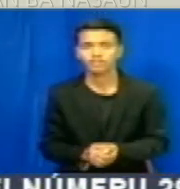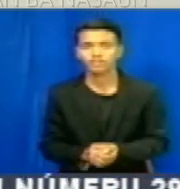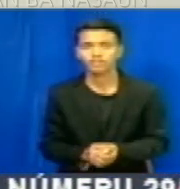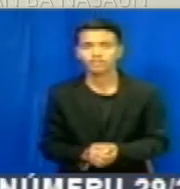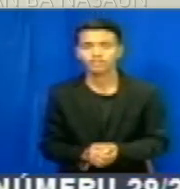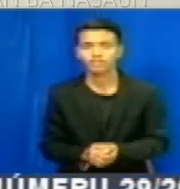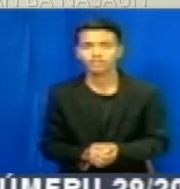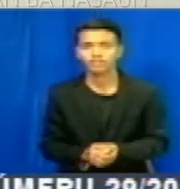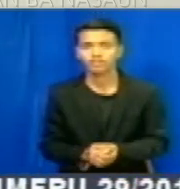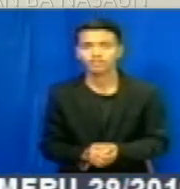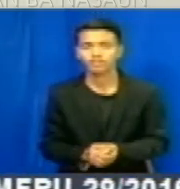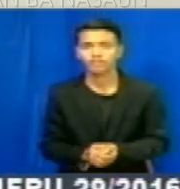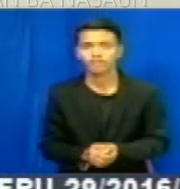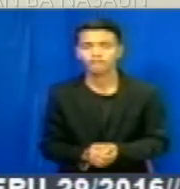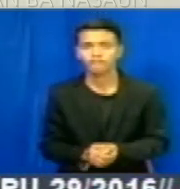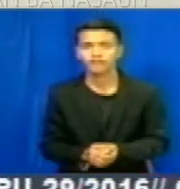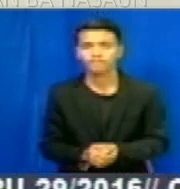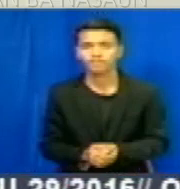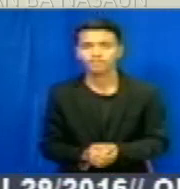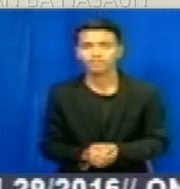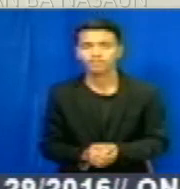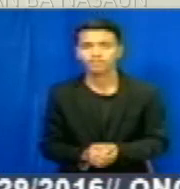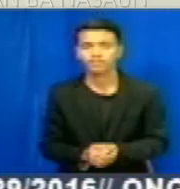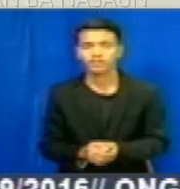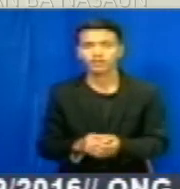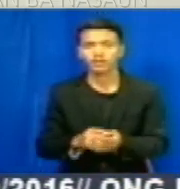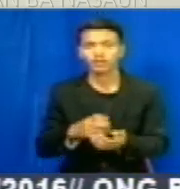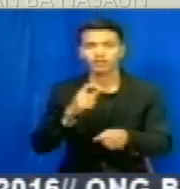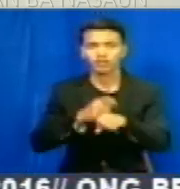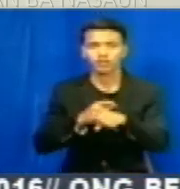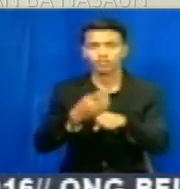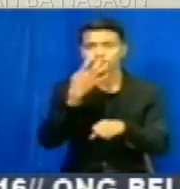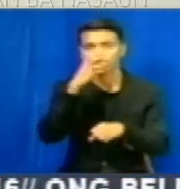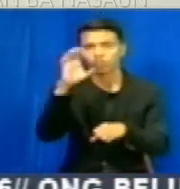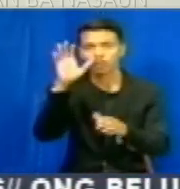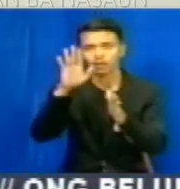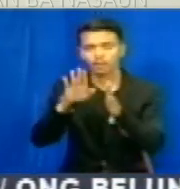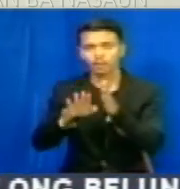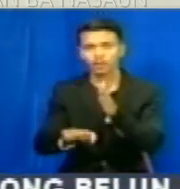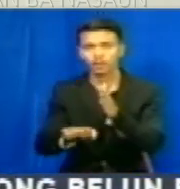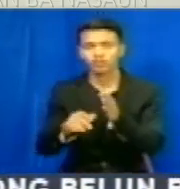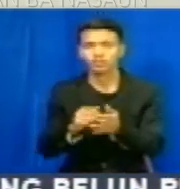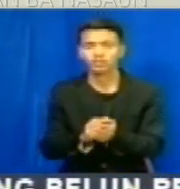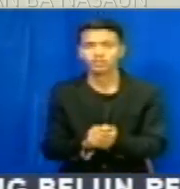Atuglai, Lugudoli. Ne bailoro ansa ne minus. Ne tun liu